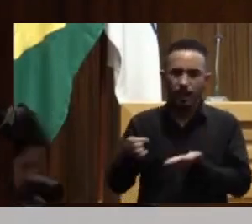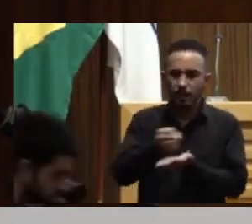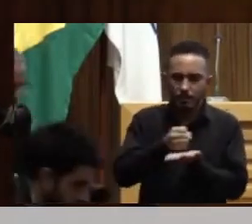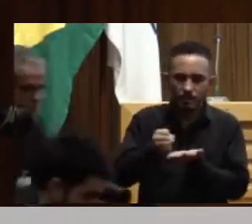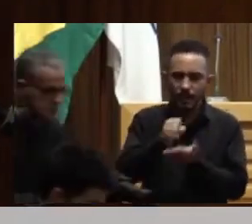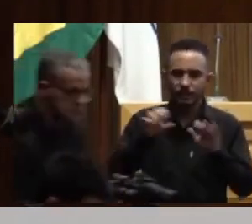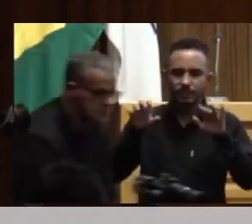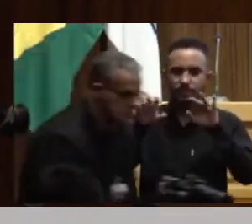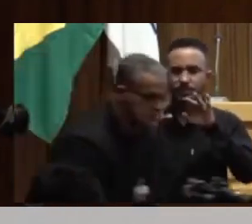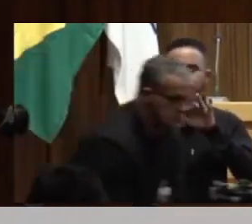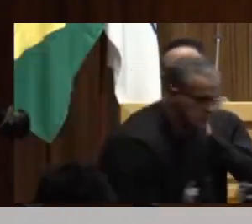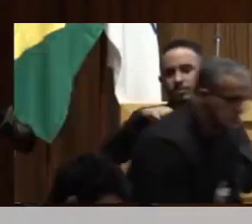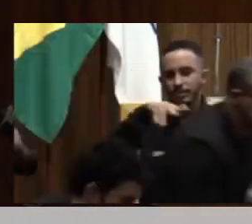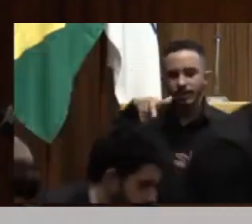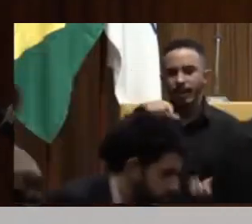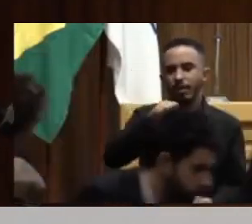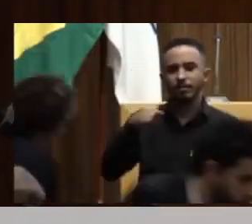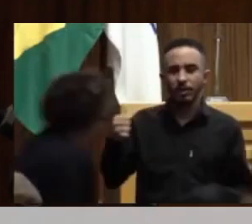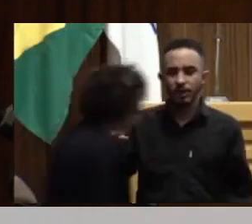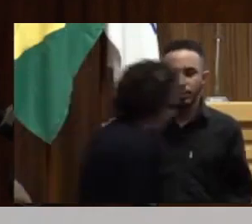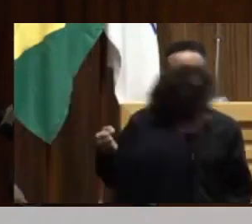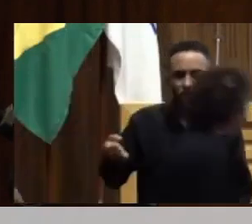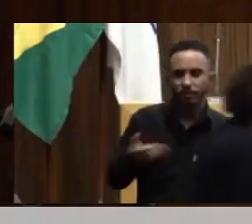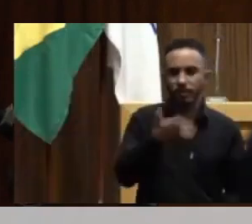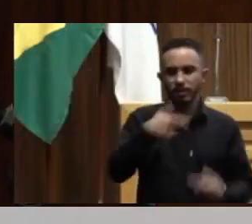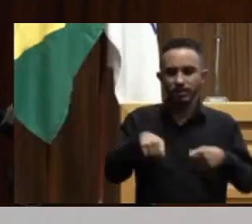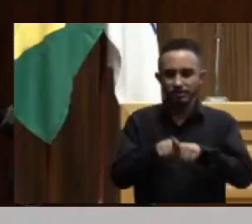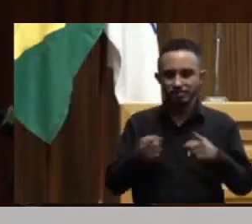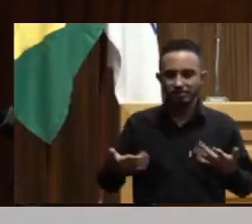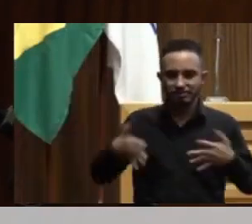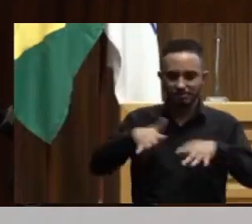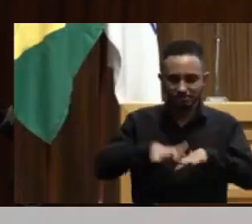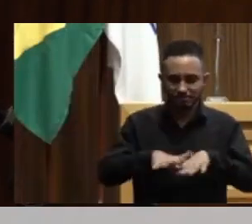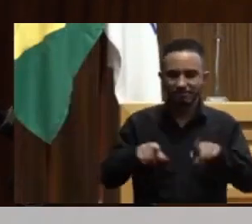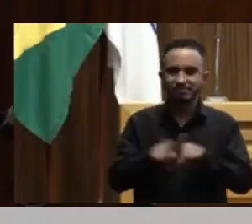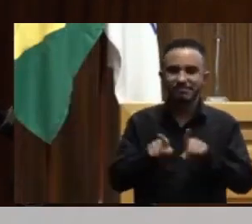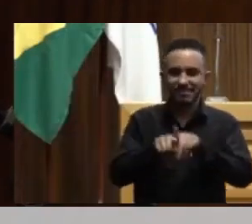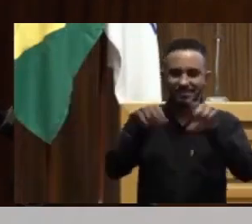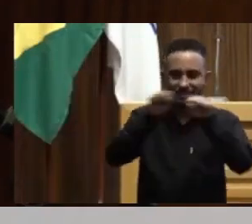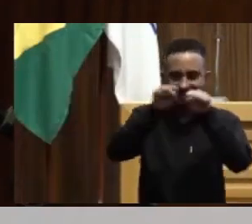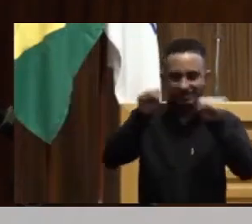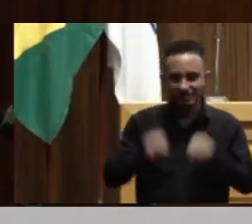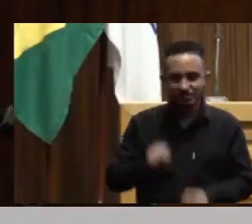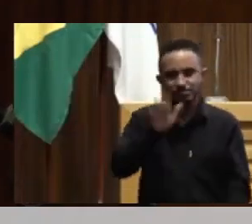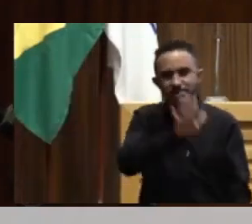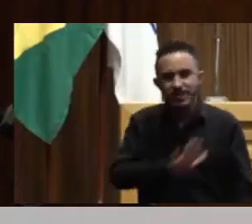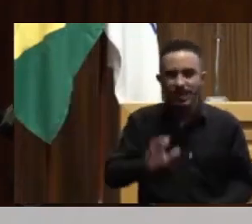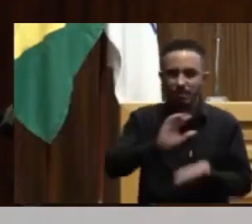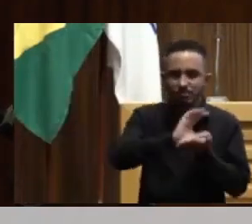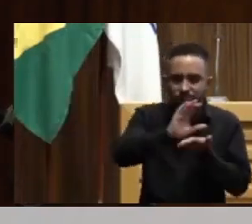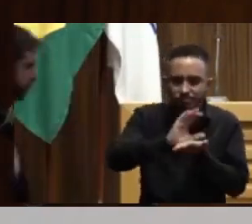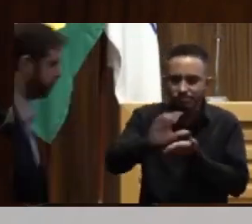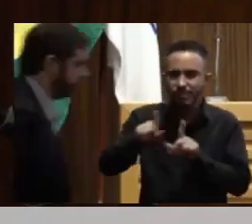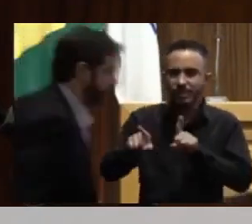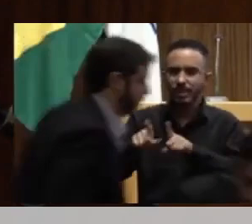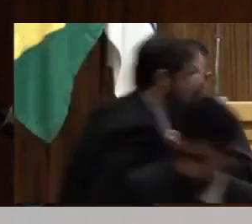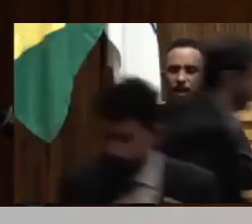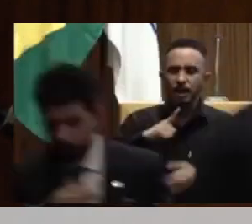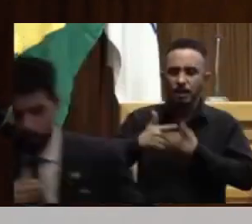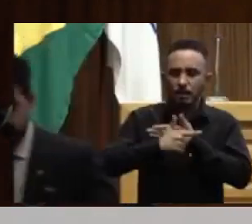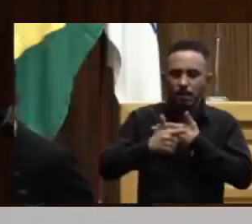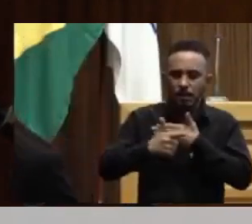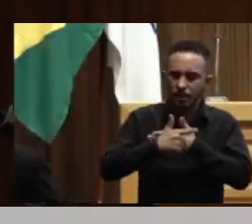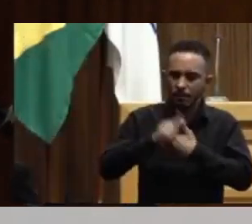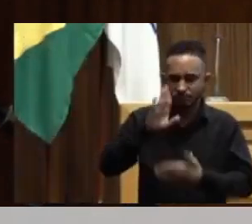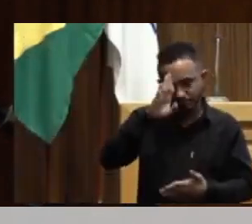sustentáveis, inovadoras e inclusivas. O Sistema Nacional de Fomento, o SNF, tem um papel central no Plano Nova